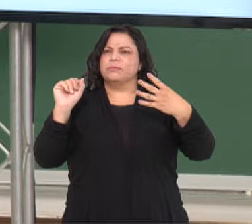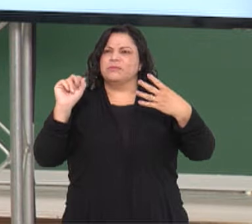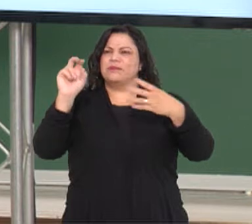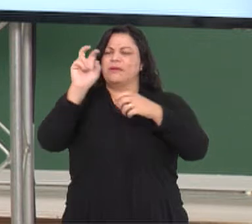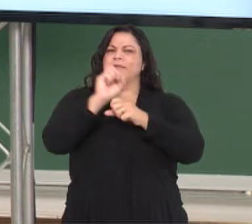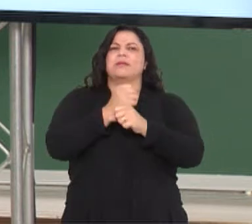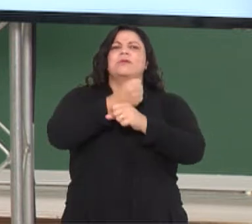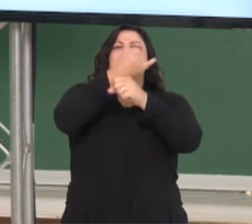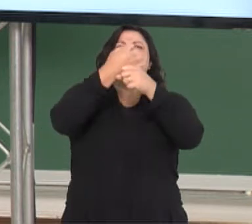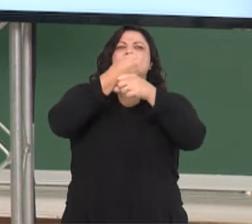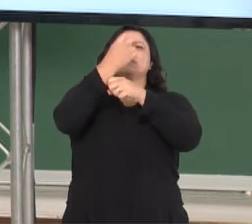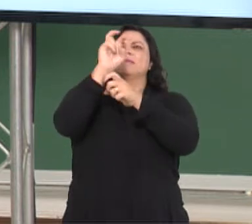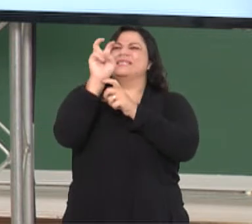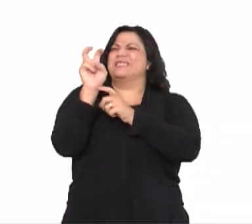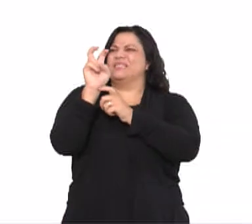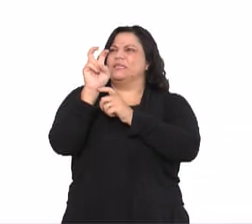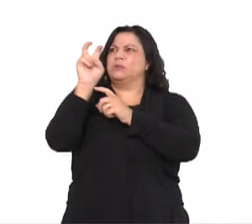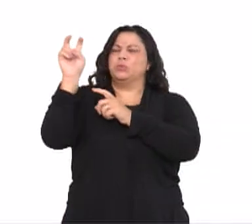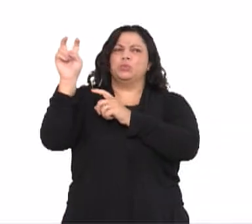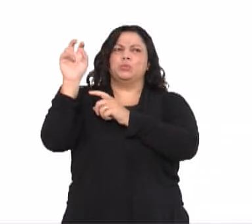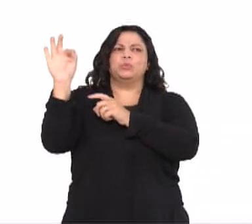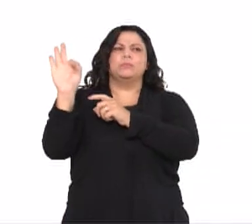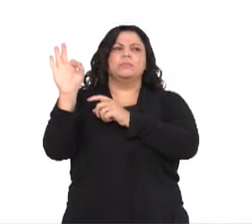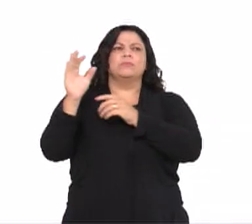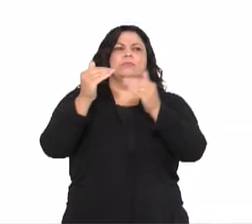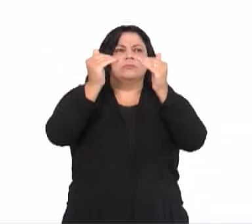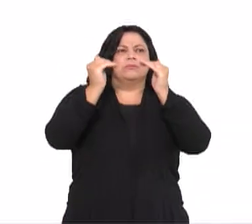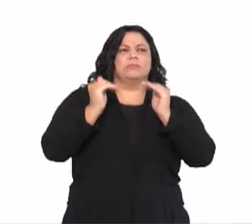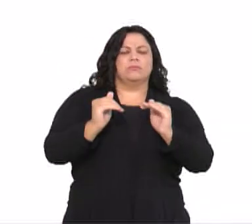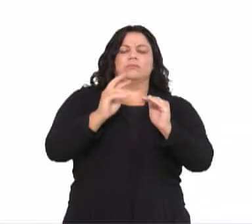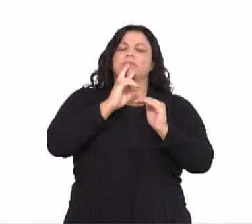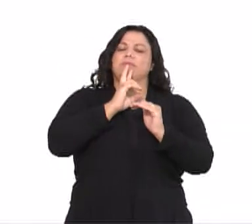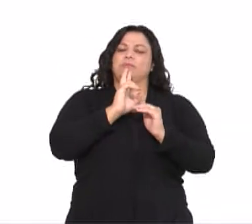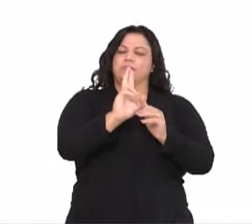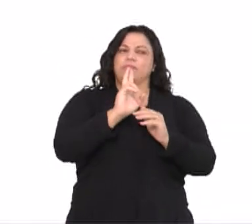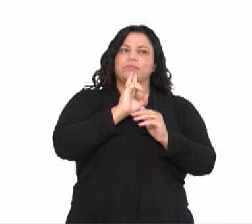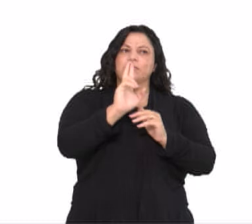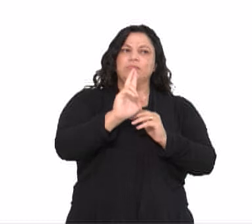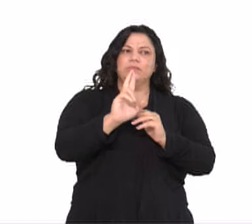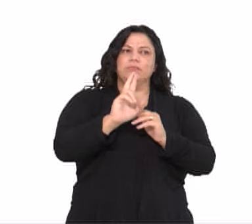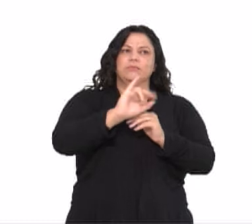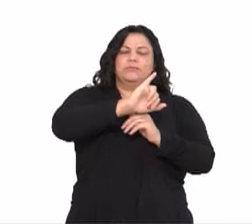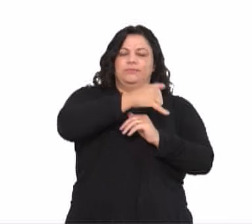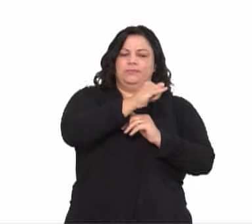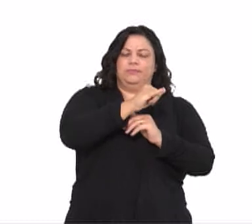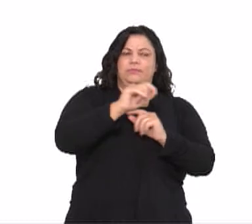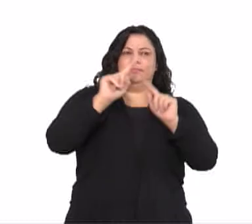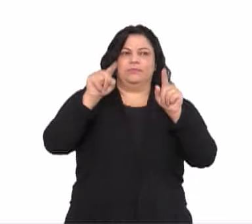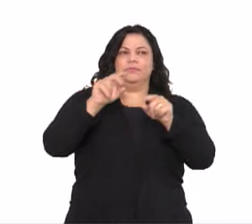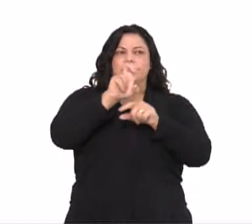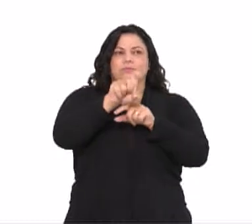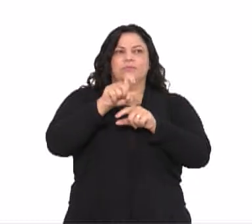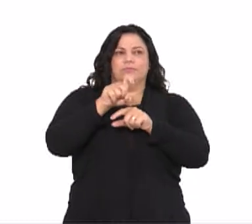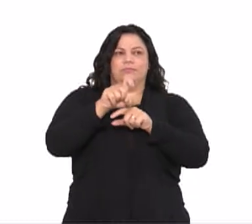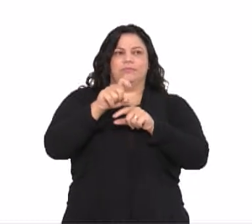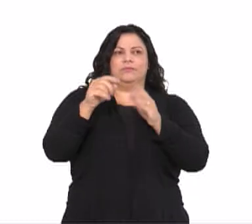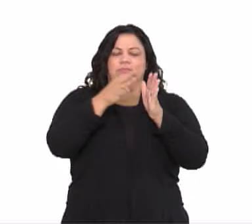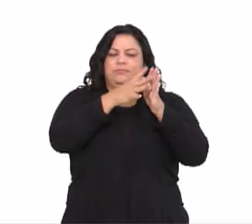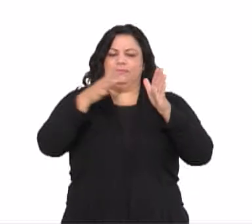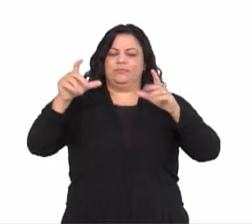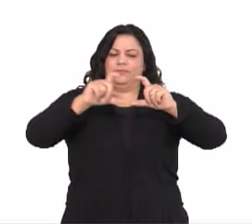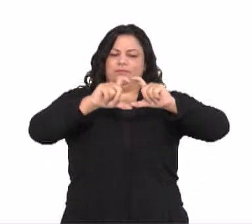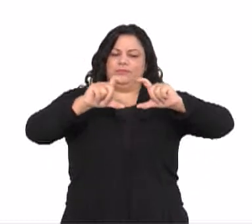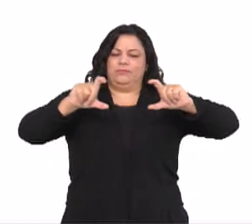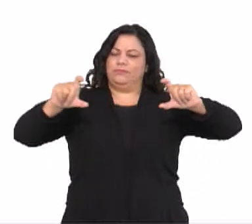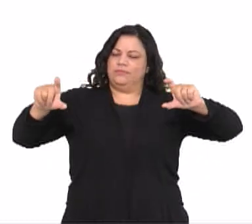5, logo você vai ter como resultado final o polinômio 4x à quinta menos 7x à